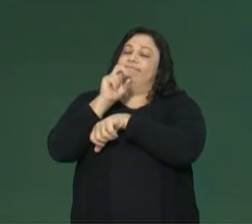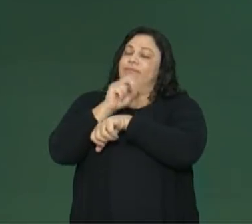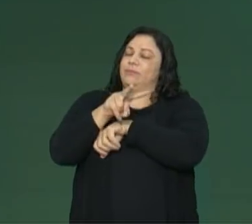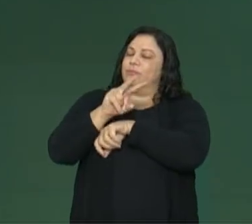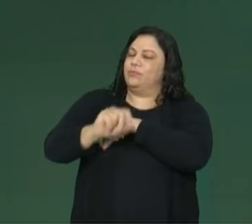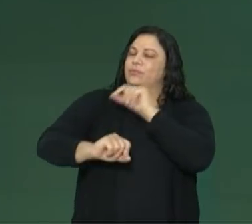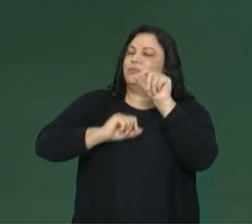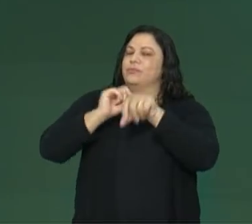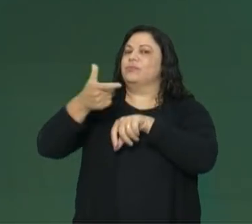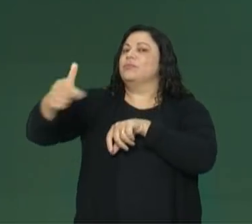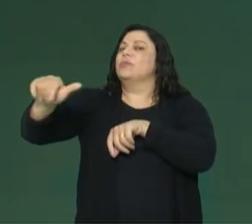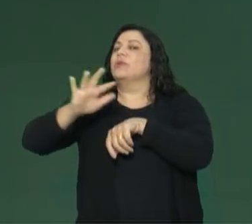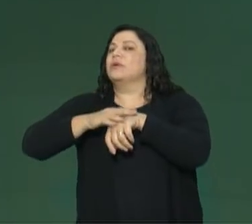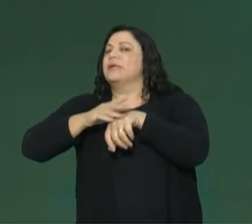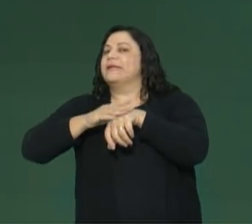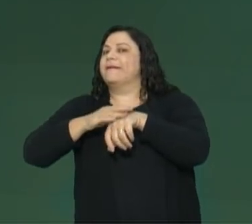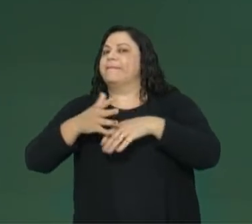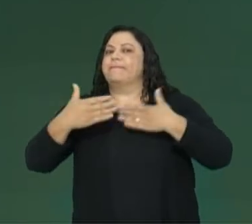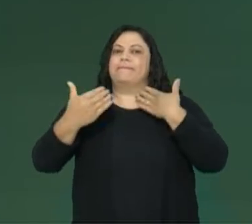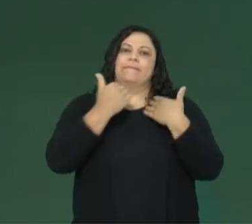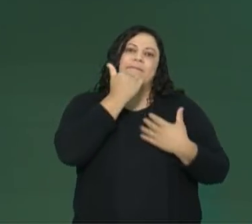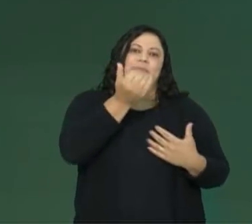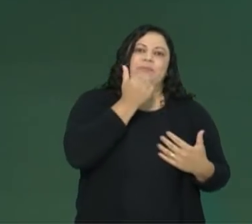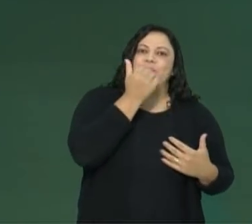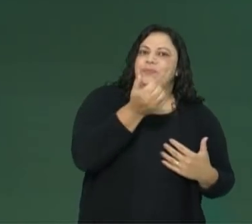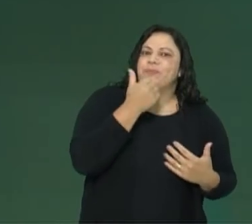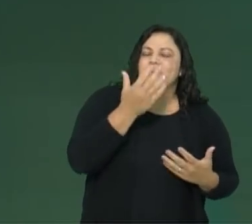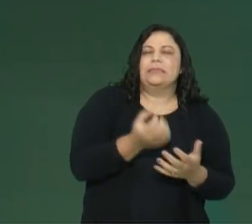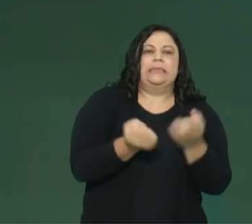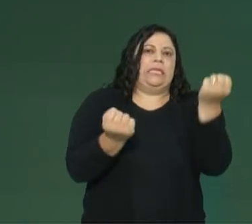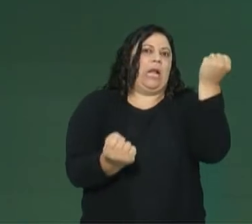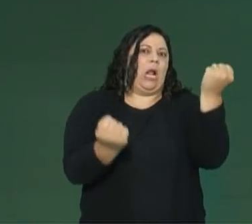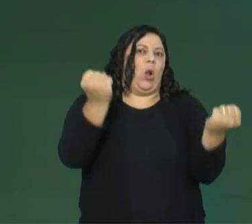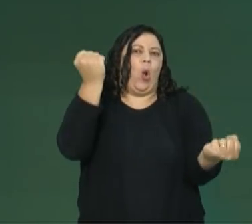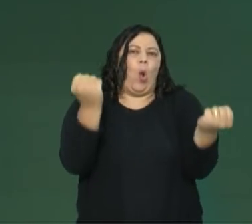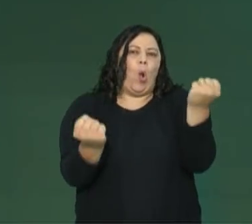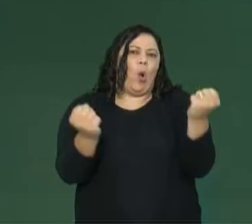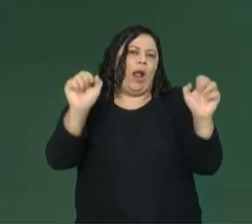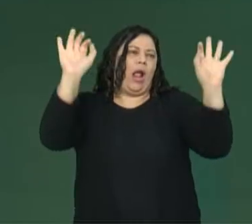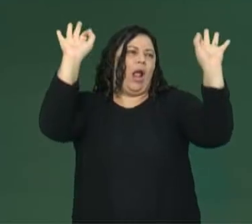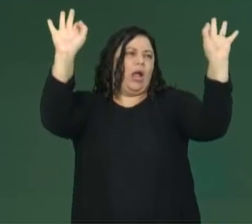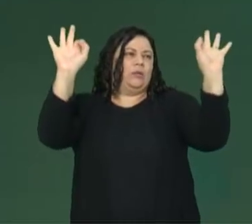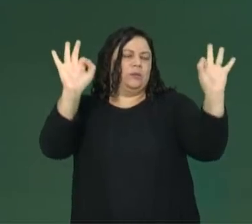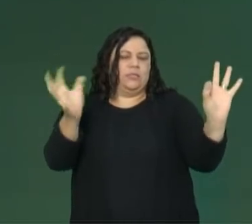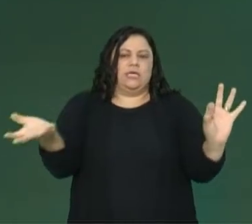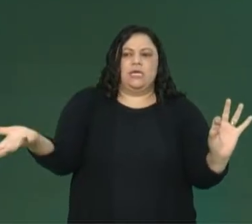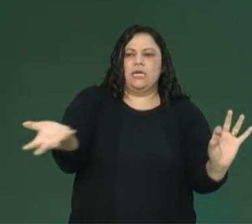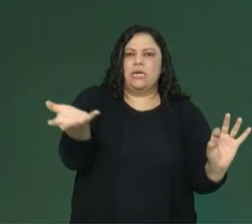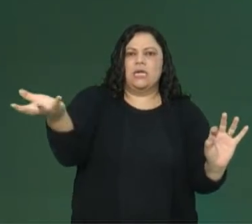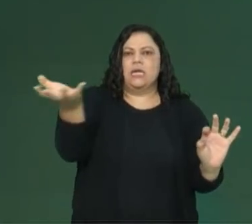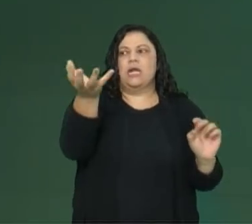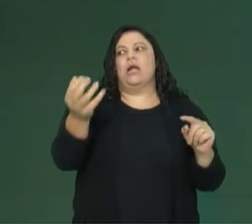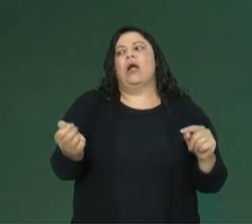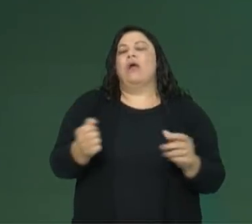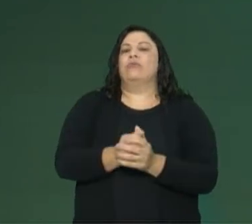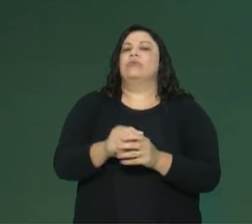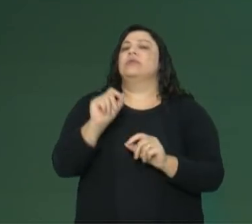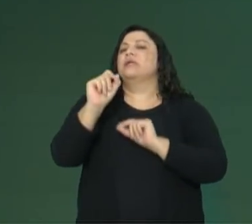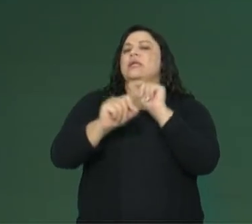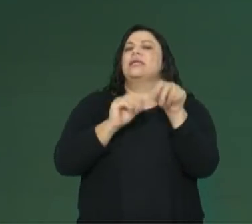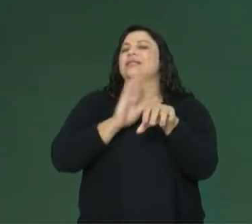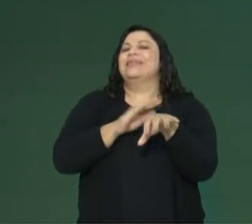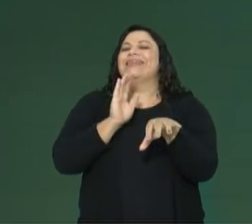Não adianta dar uma Ferrari na mão de um piloto ruim e achar que ele vai ser campeão, né? Você está sendo um bom cidadão? Vamos